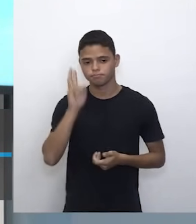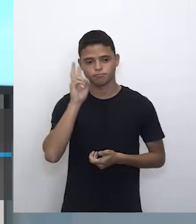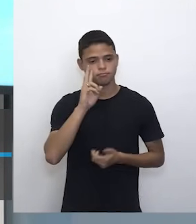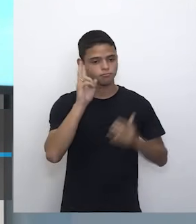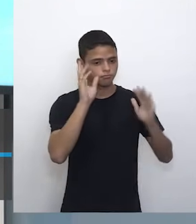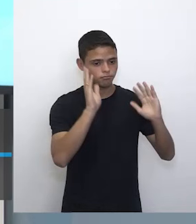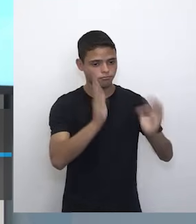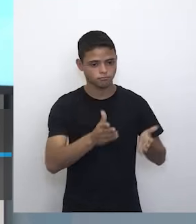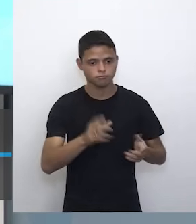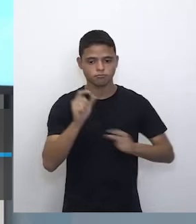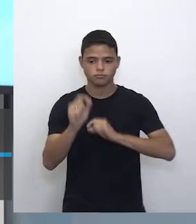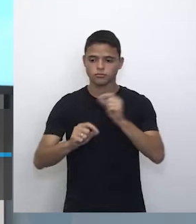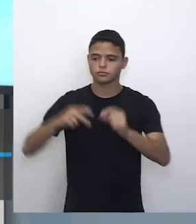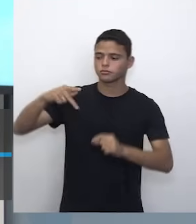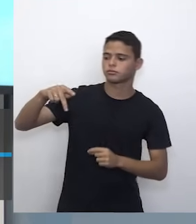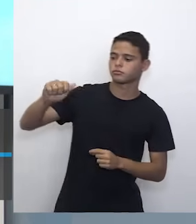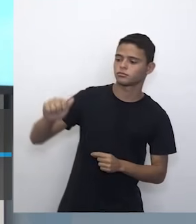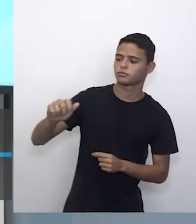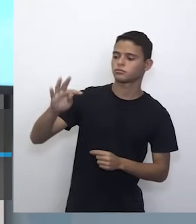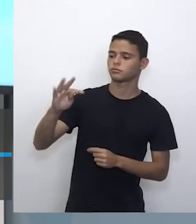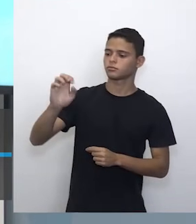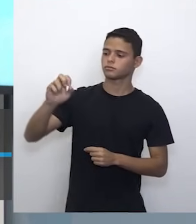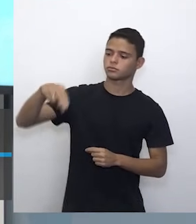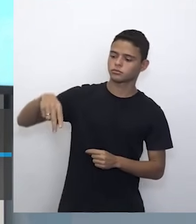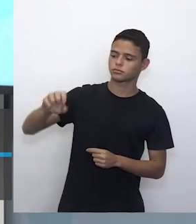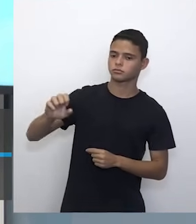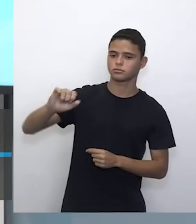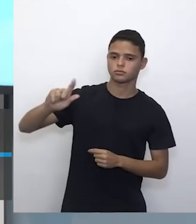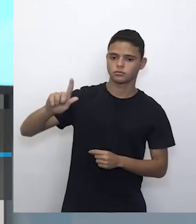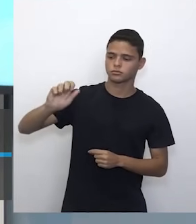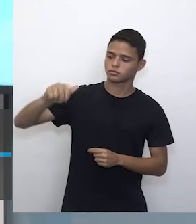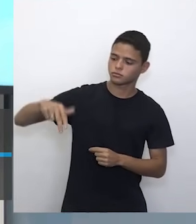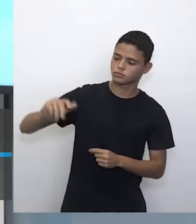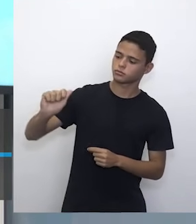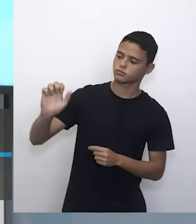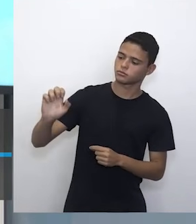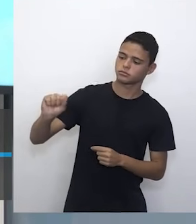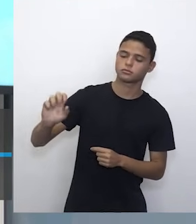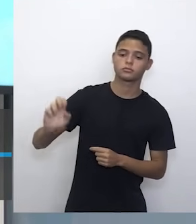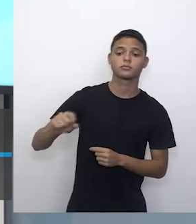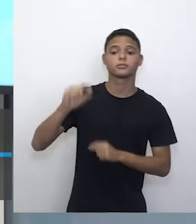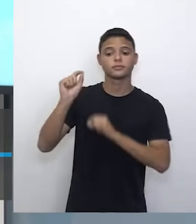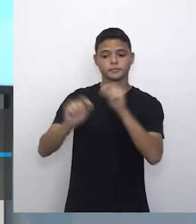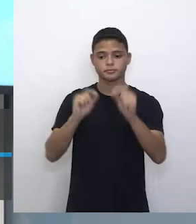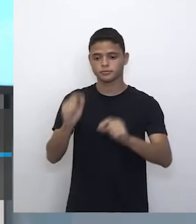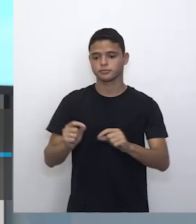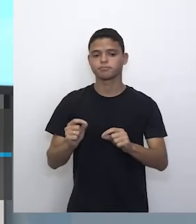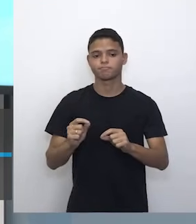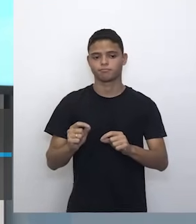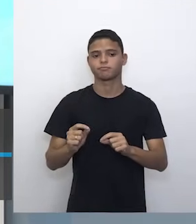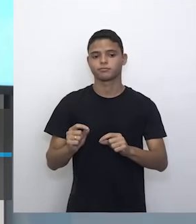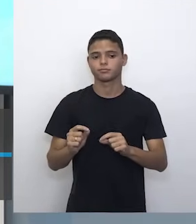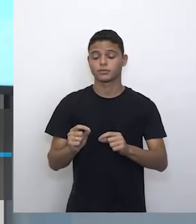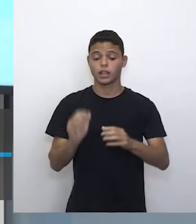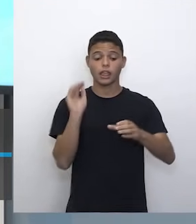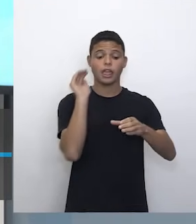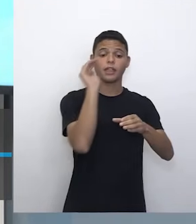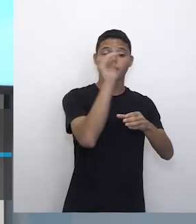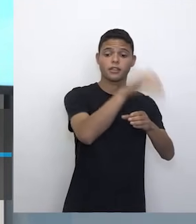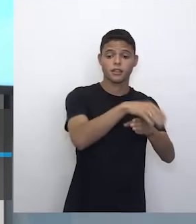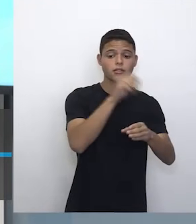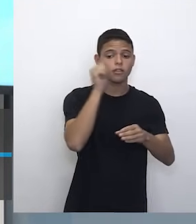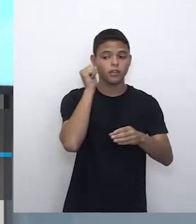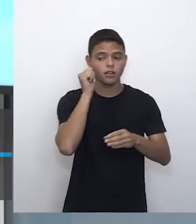também a partenogênese, que é quando o óvulo né, que está lá dentro da fêmea, começa a